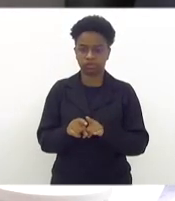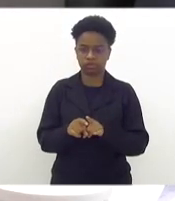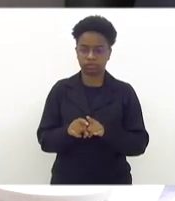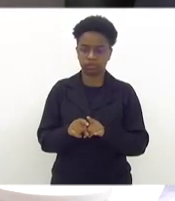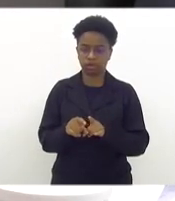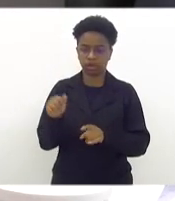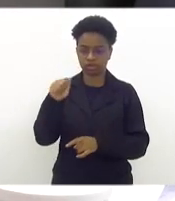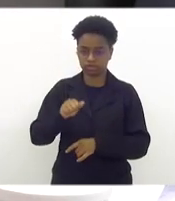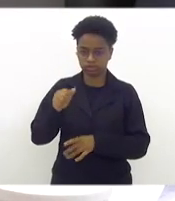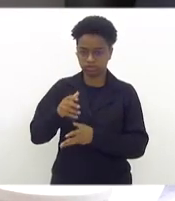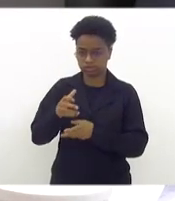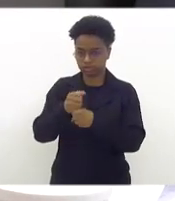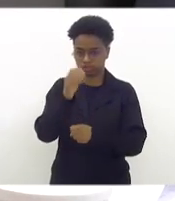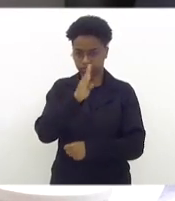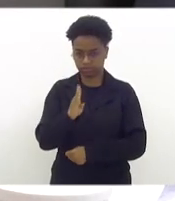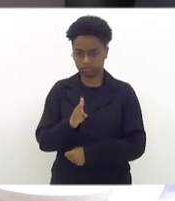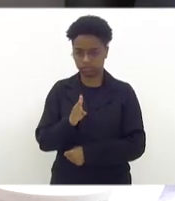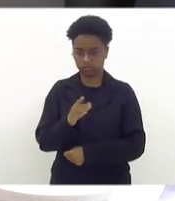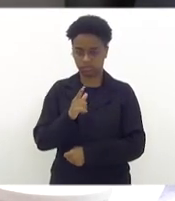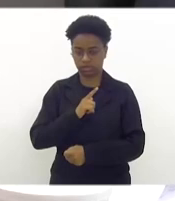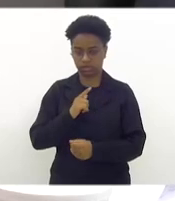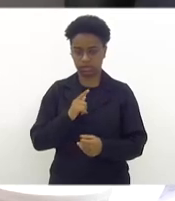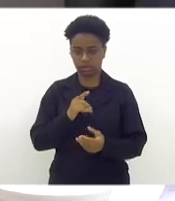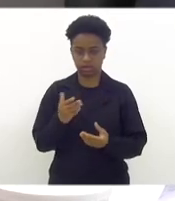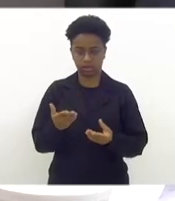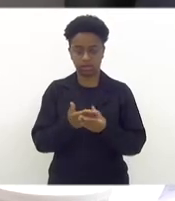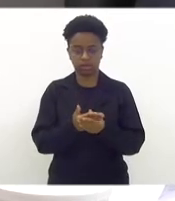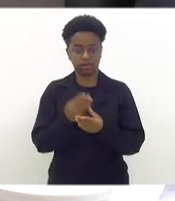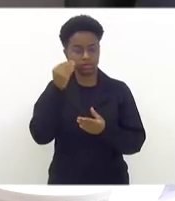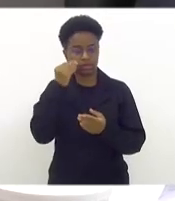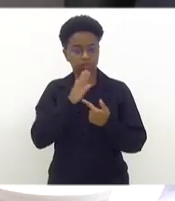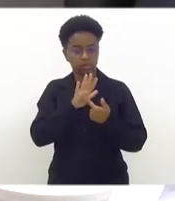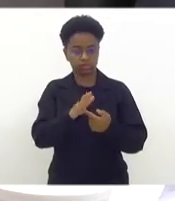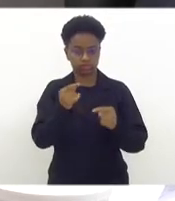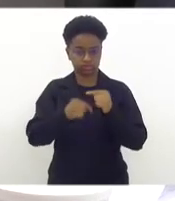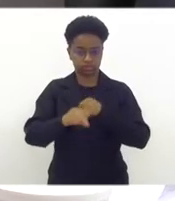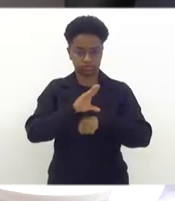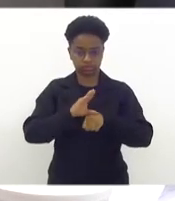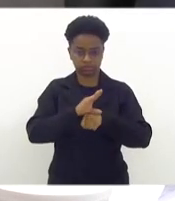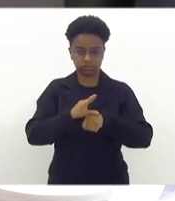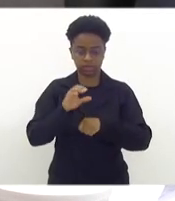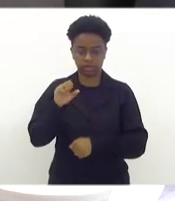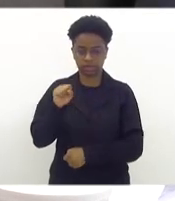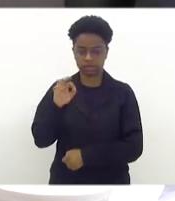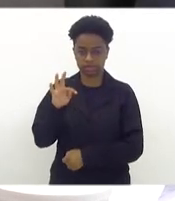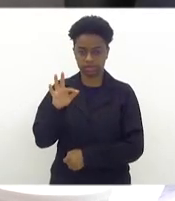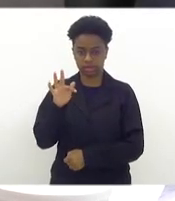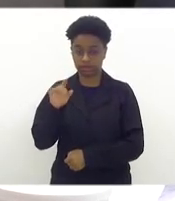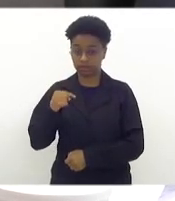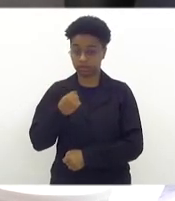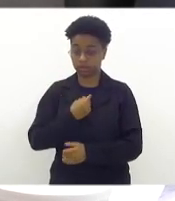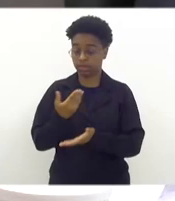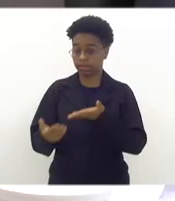do Brasil, entraram com uma ação direta de inconstitucionalidade do Supremo. E nós perdemos. E por